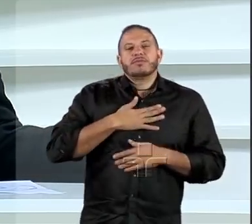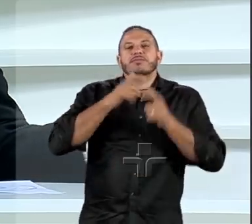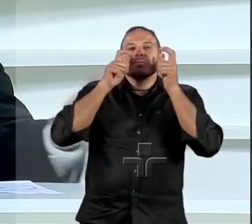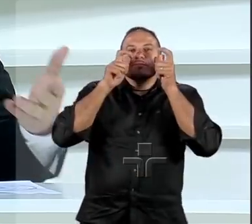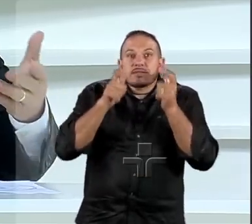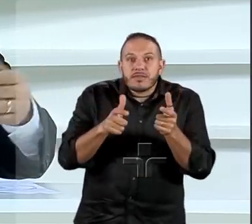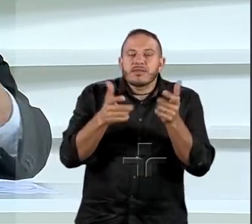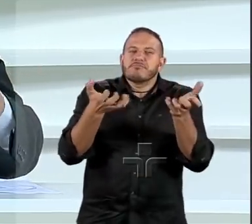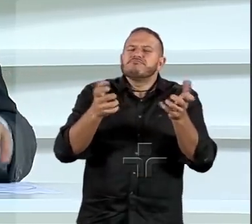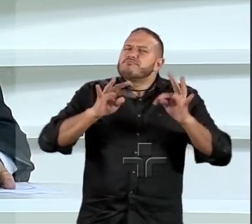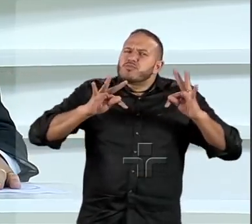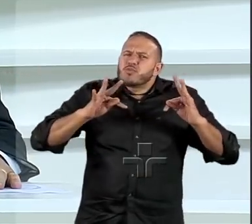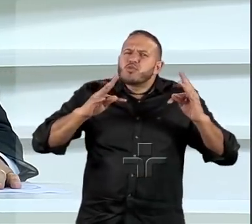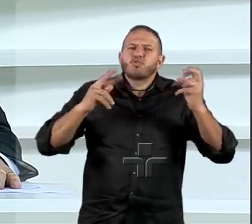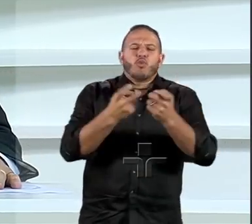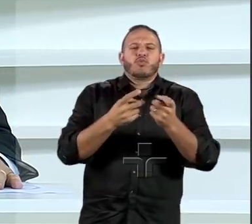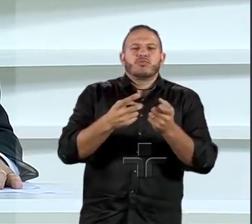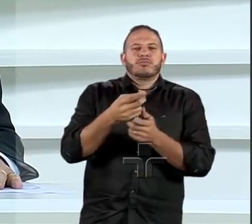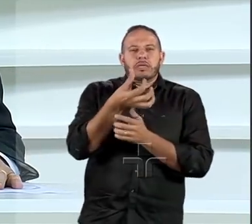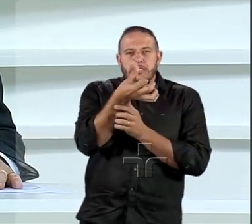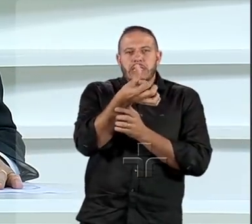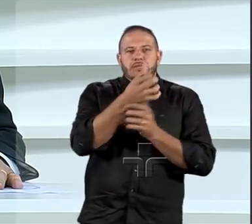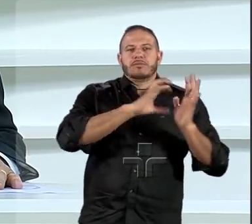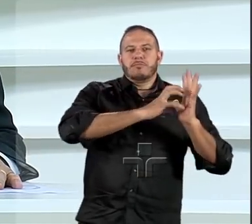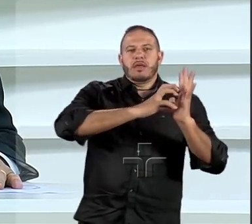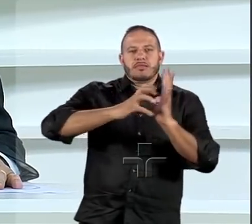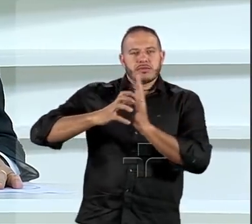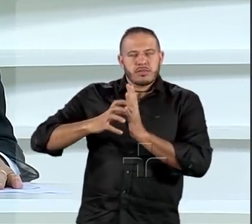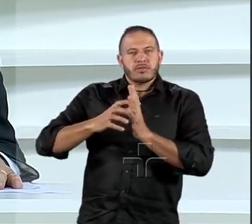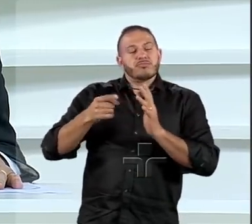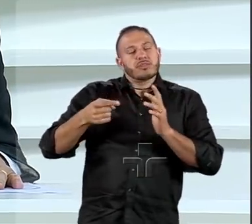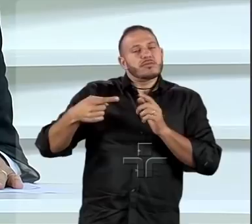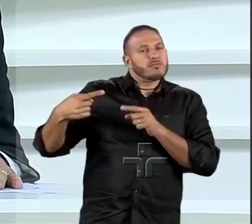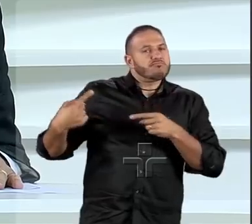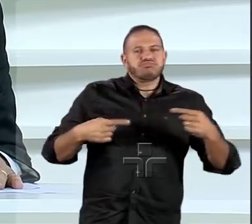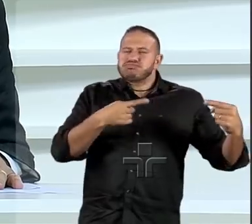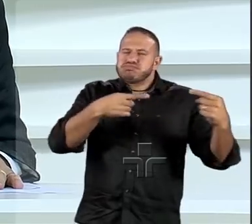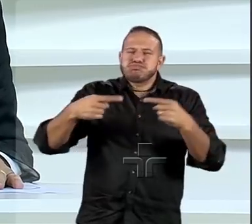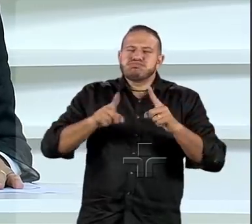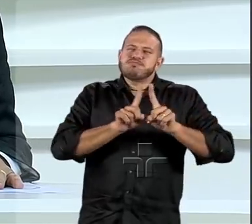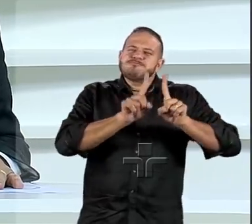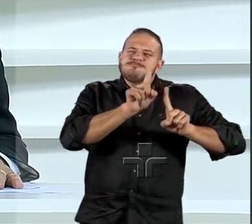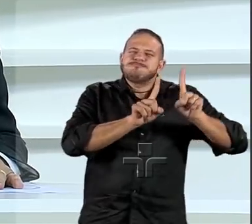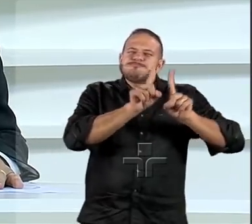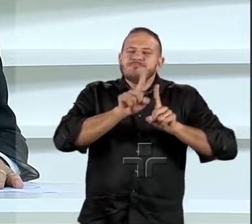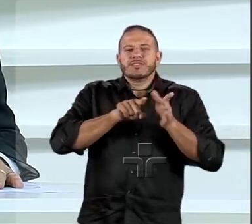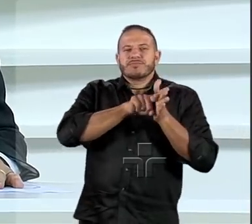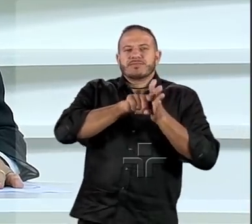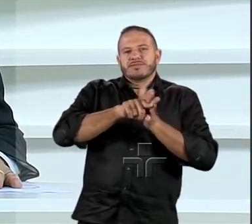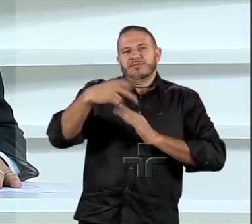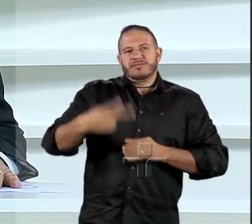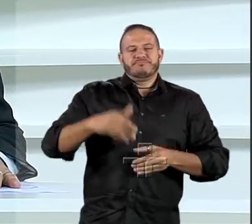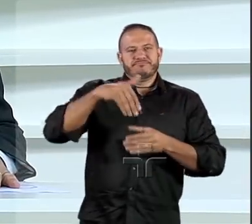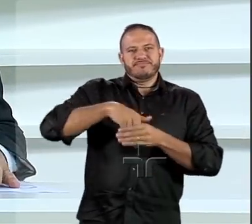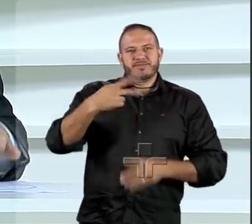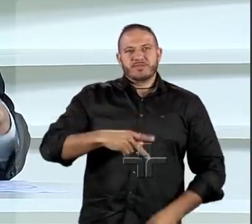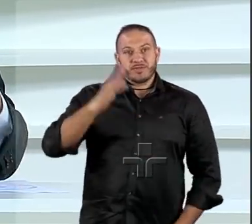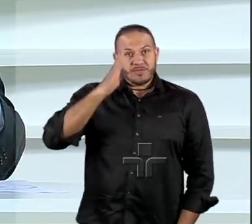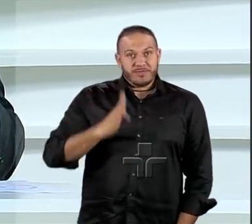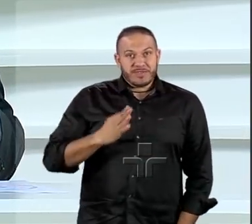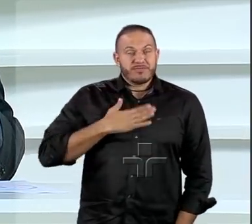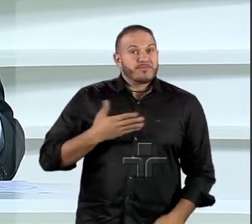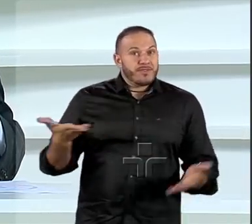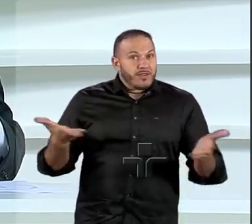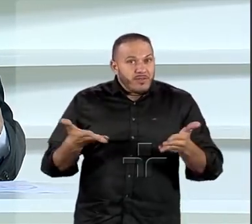ter todos os 6 partidos que estão liderando as pesquisas eleitorais pelo país. Agora a